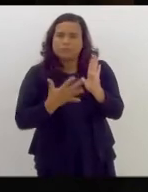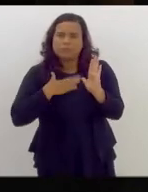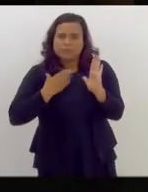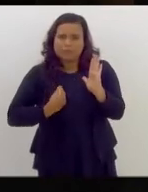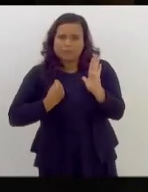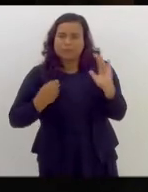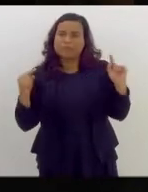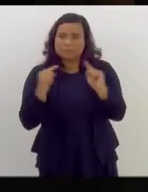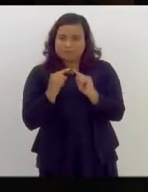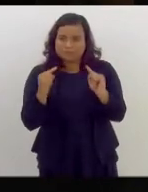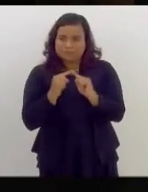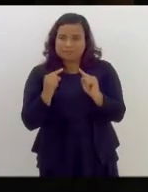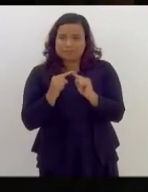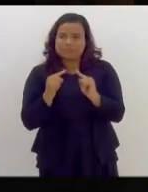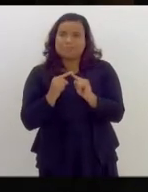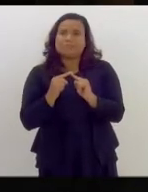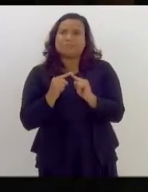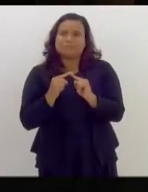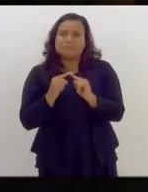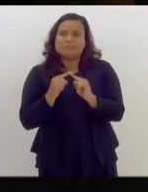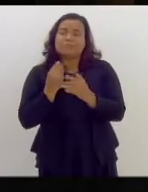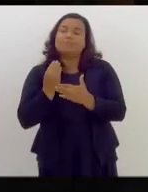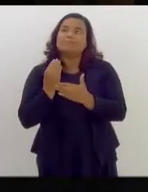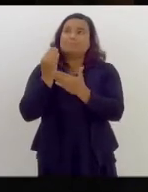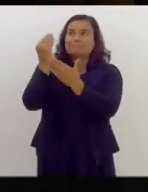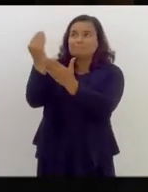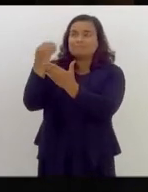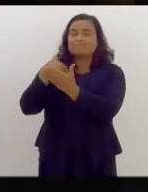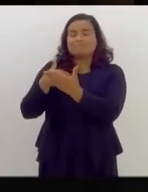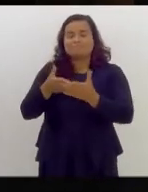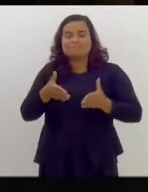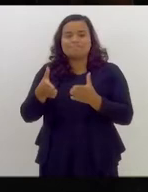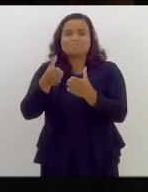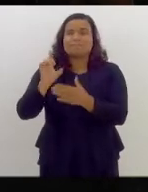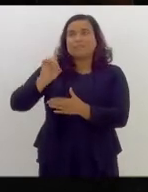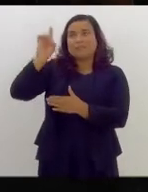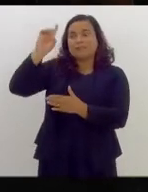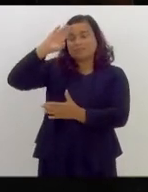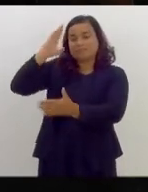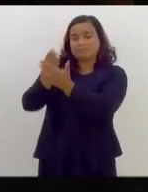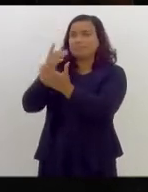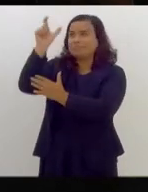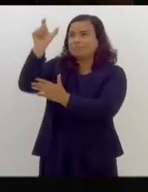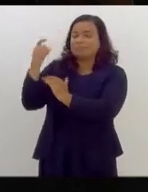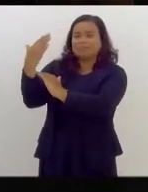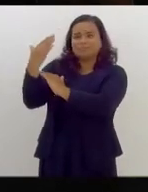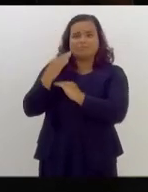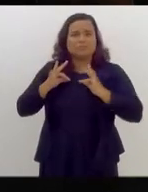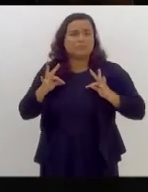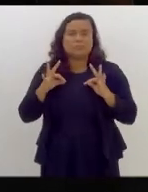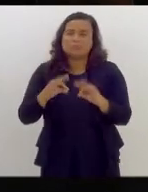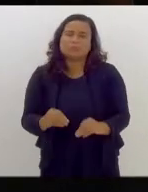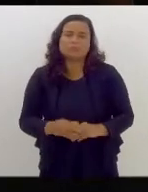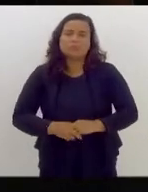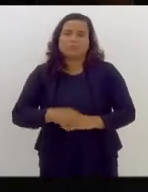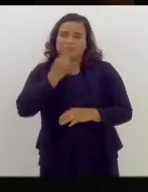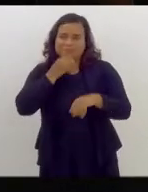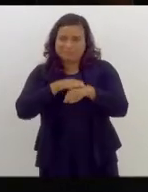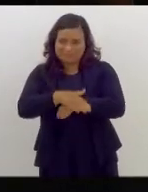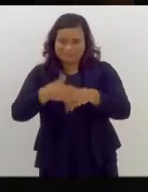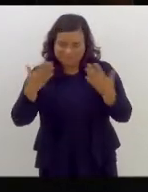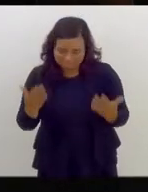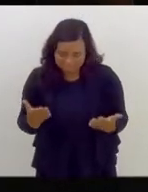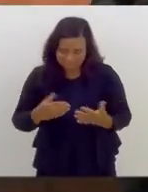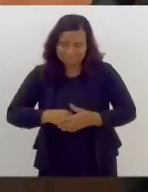vida. Entrego o meu caminho ao Senhor, confio nele e ele tudo fará. Boa noite.